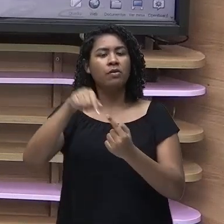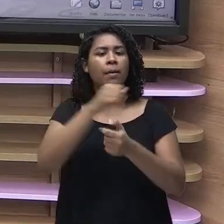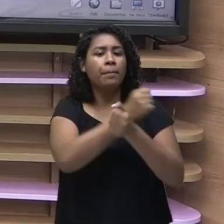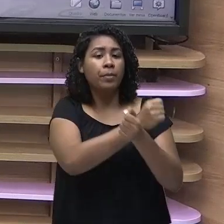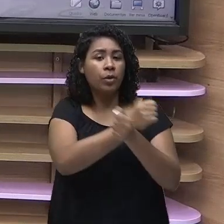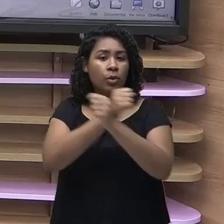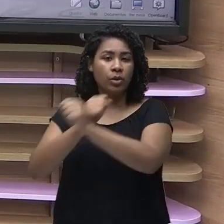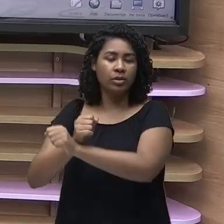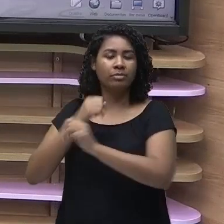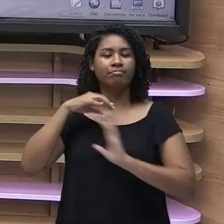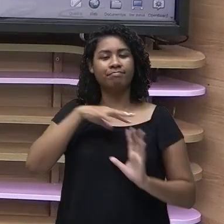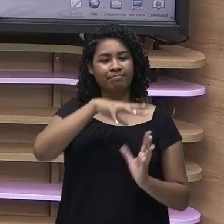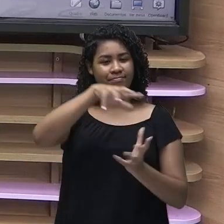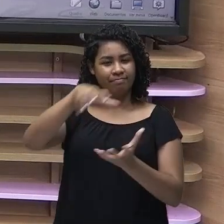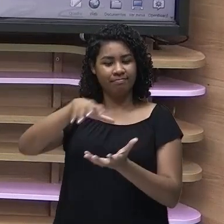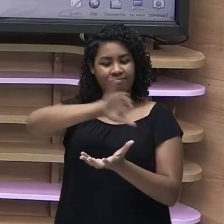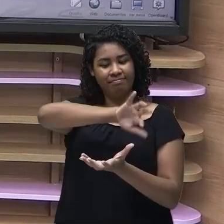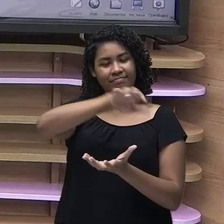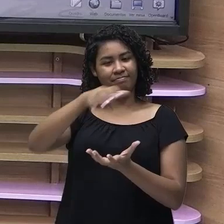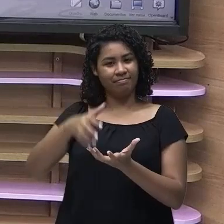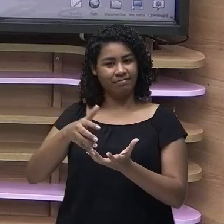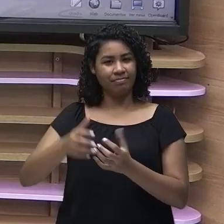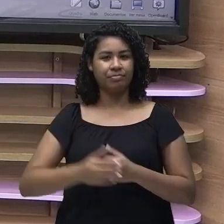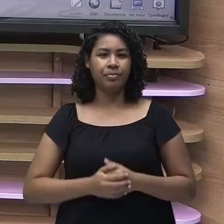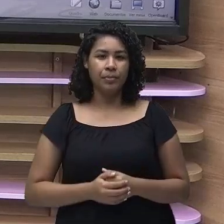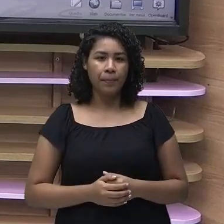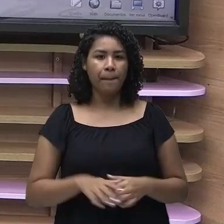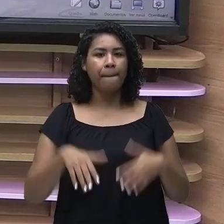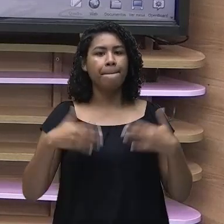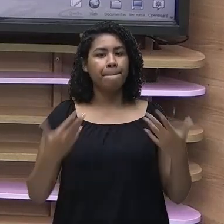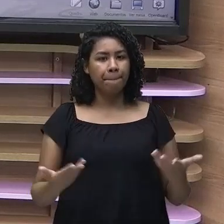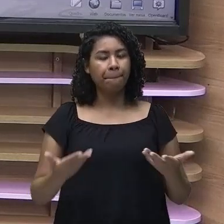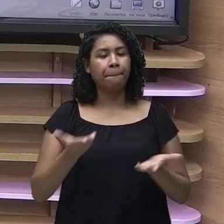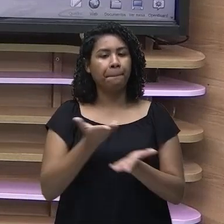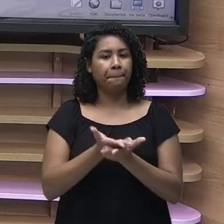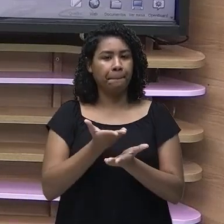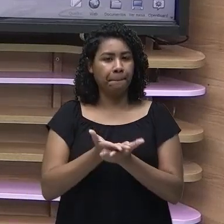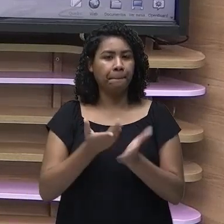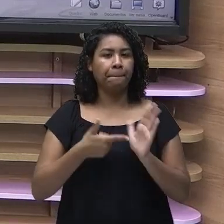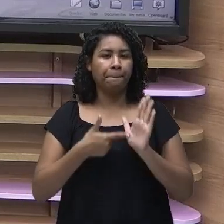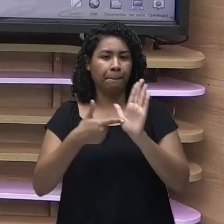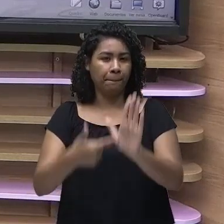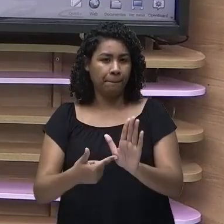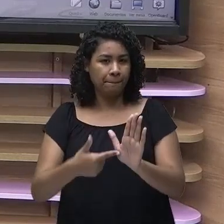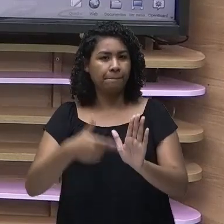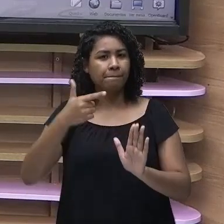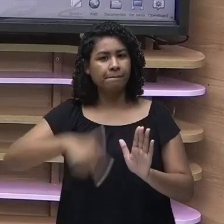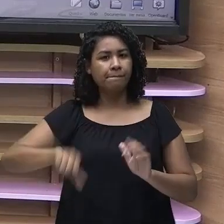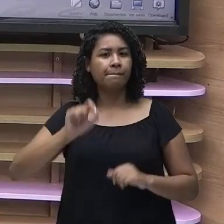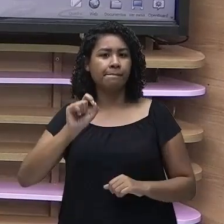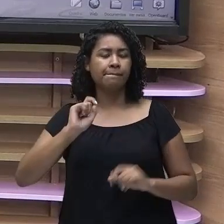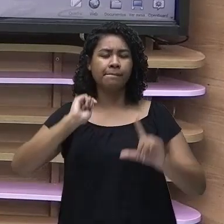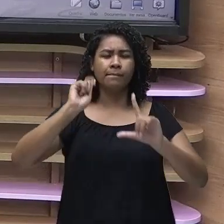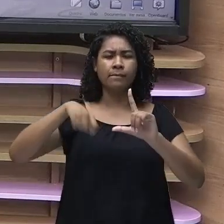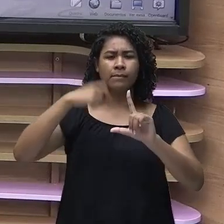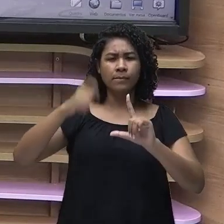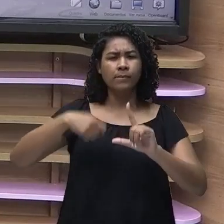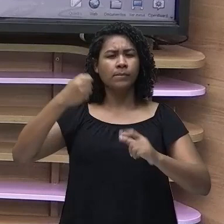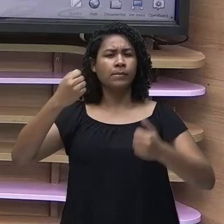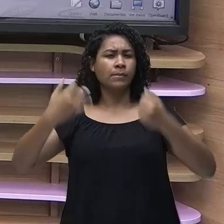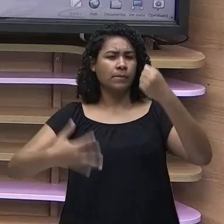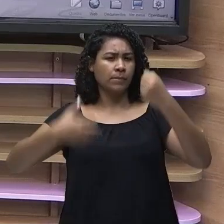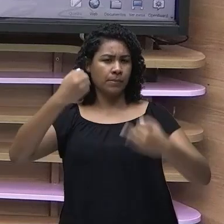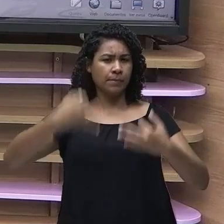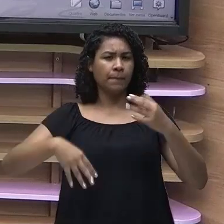ozônio e, em consequência, o nosso planeta. Né? E aí a gente trouxe para vocês também um vídeo que vai falar um pouquinho mais